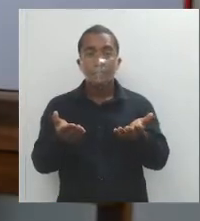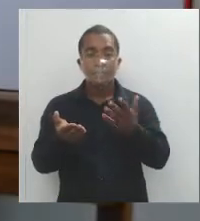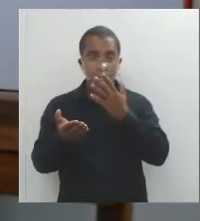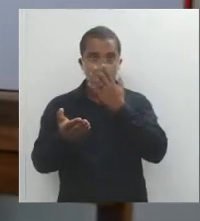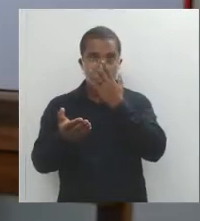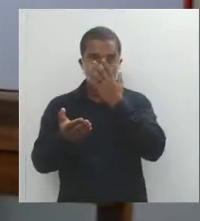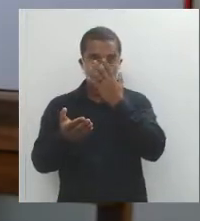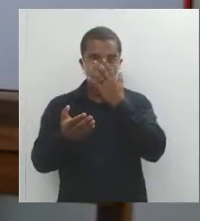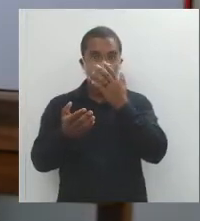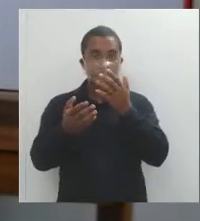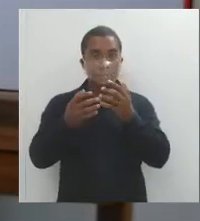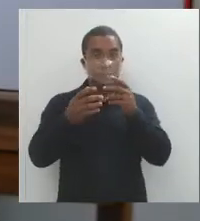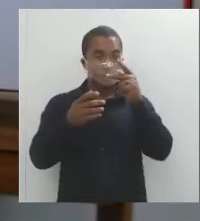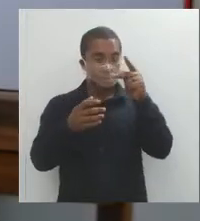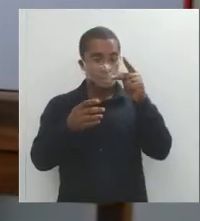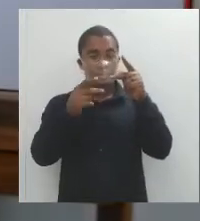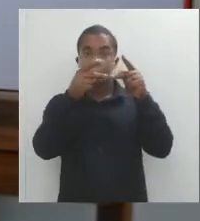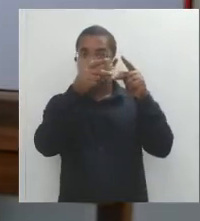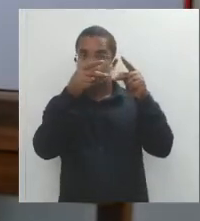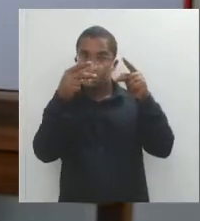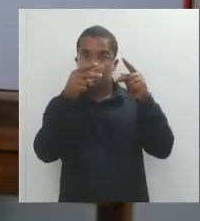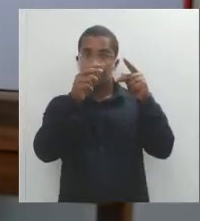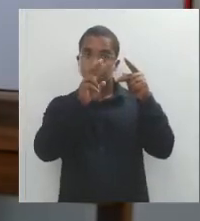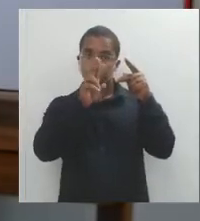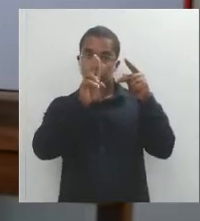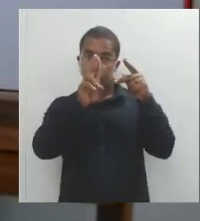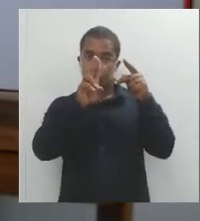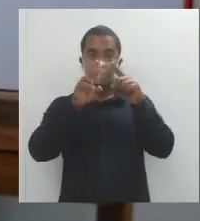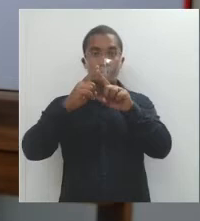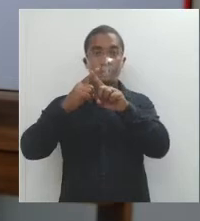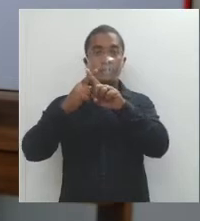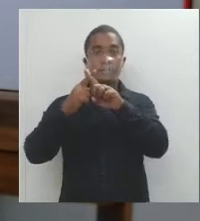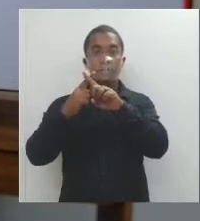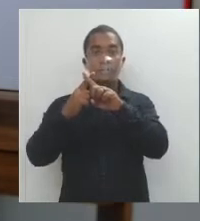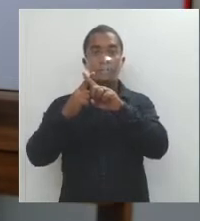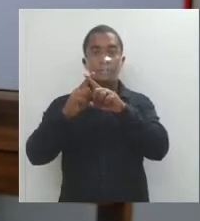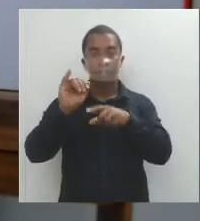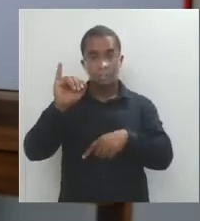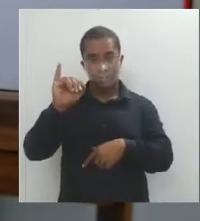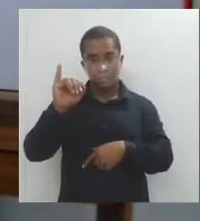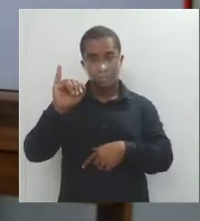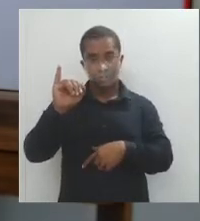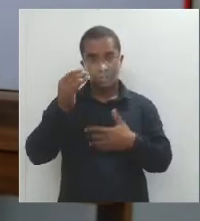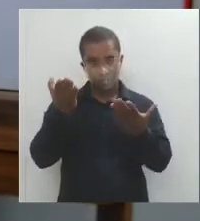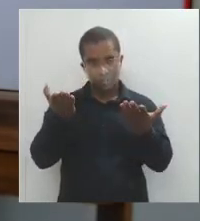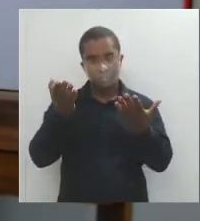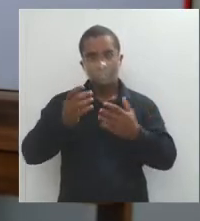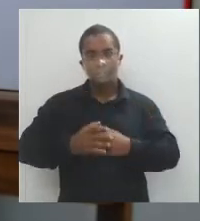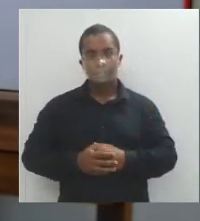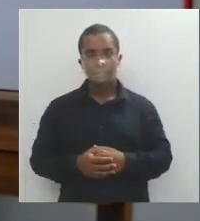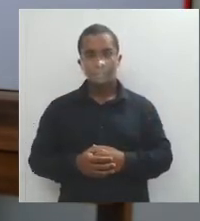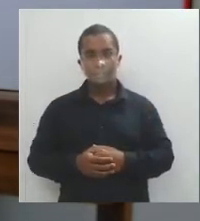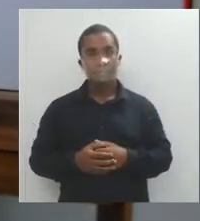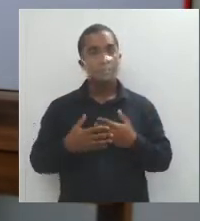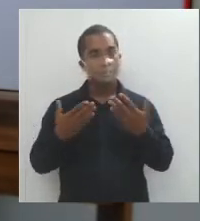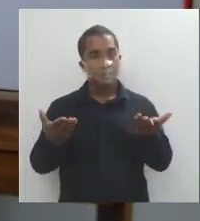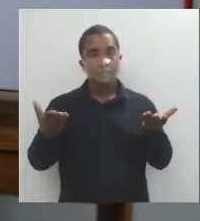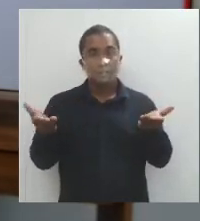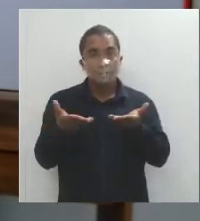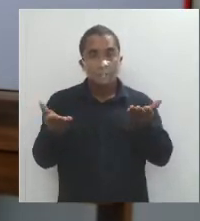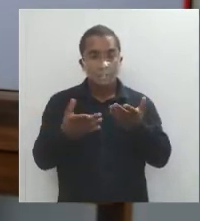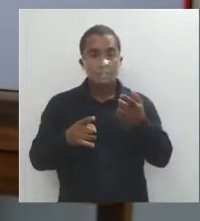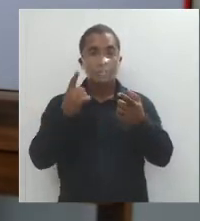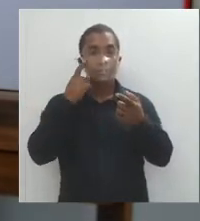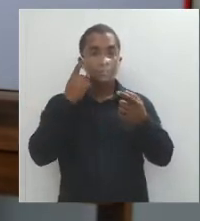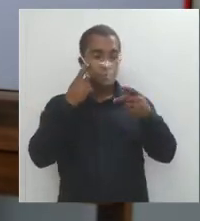potência é igual a U vezes I. Então vamos lá,